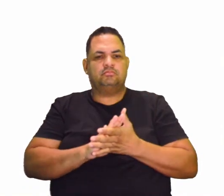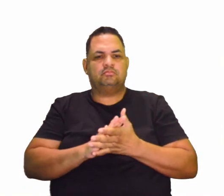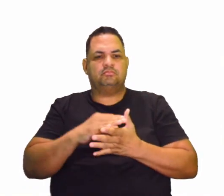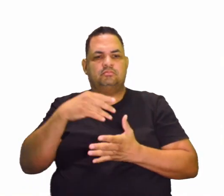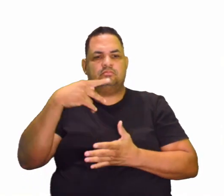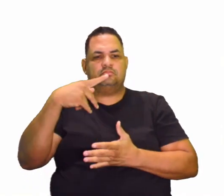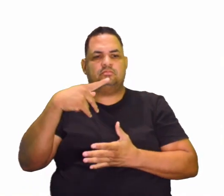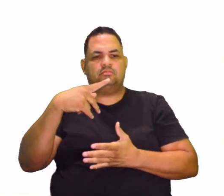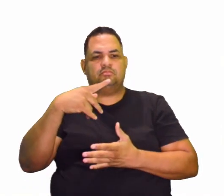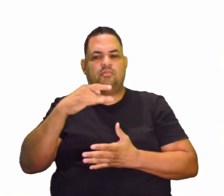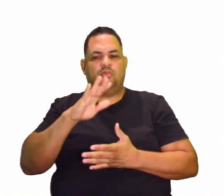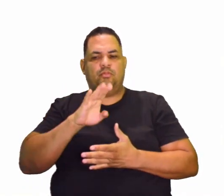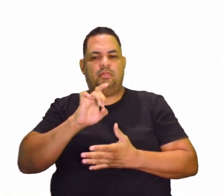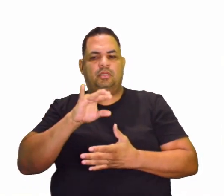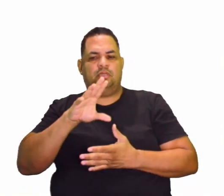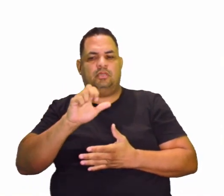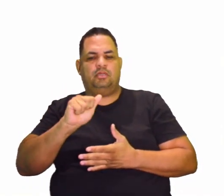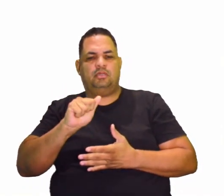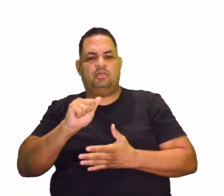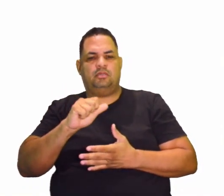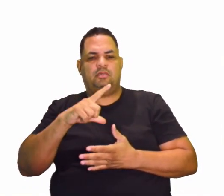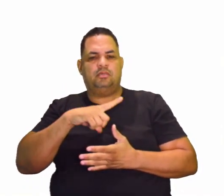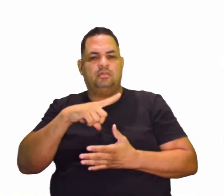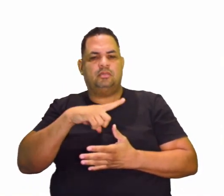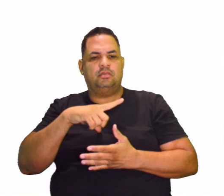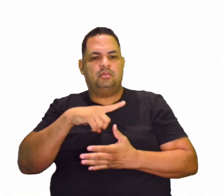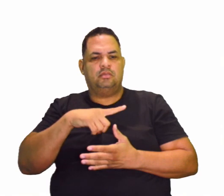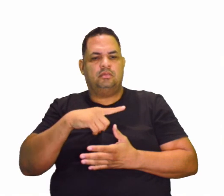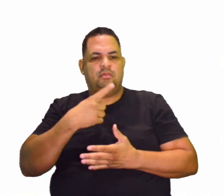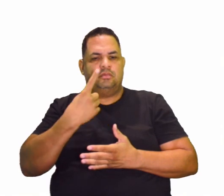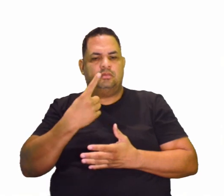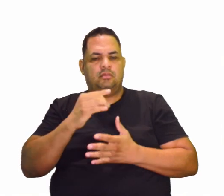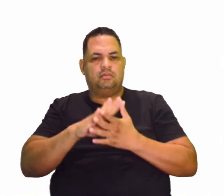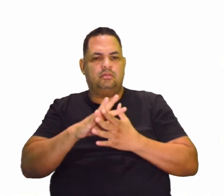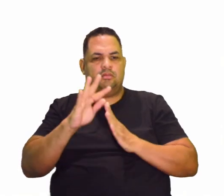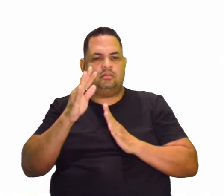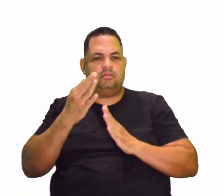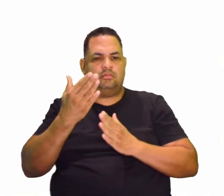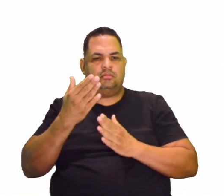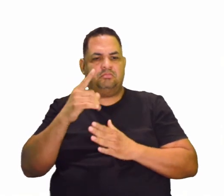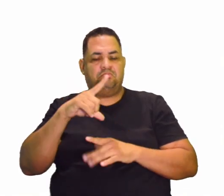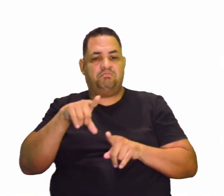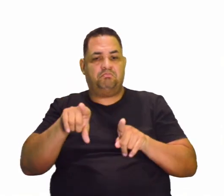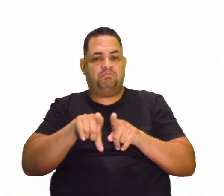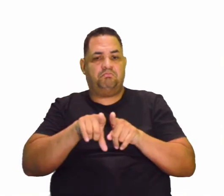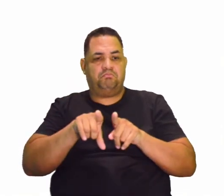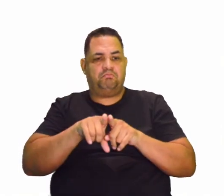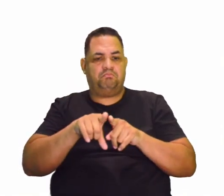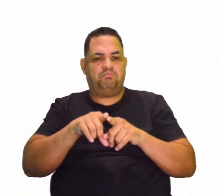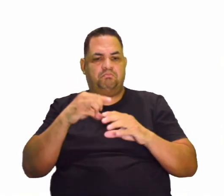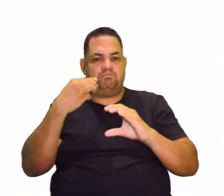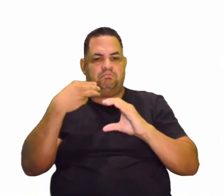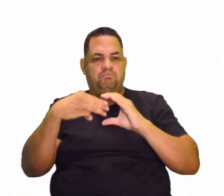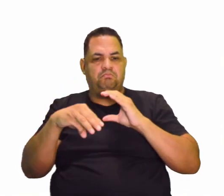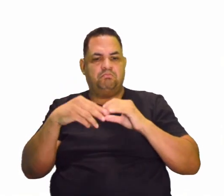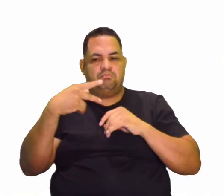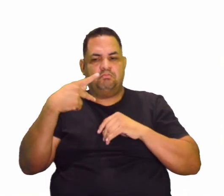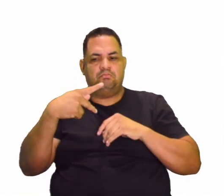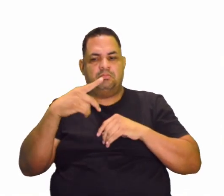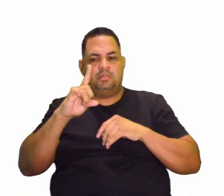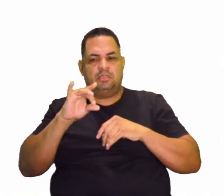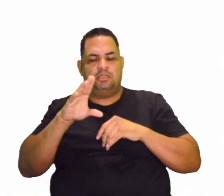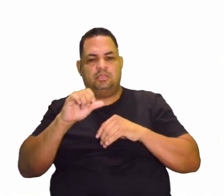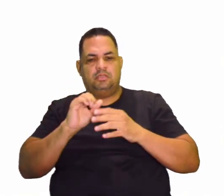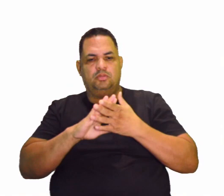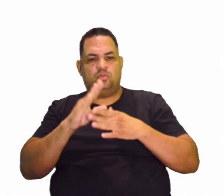Pompeia. Tem um filme. E tem aqui, né, um texto também que foi enviado em PDF sobre curiosidades e histórias